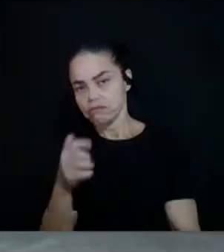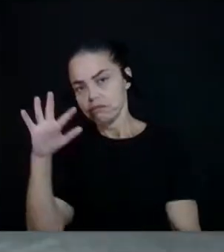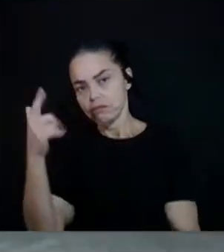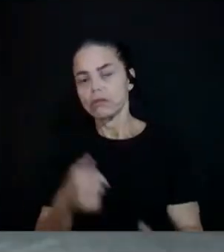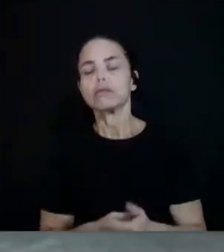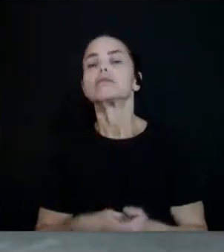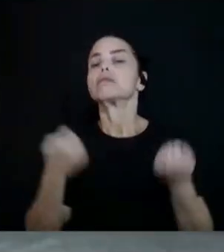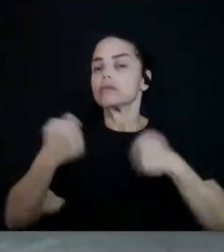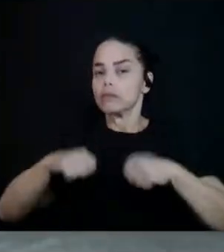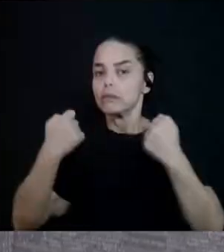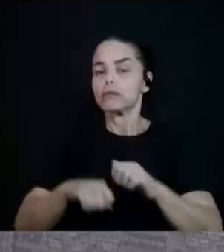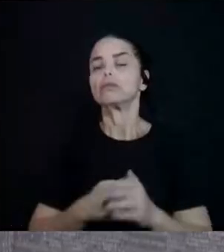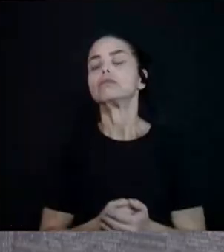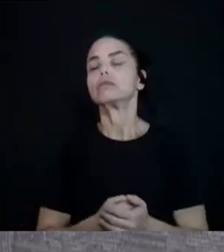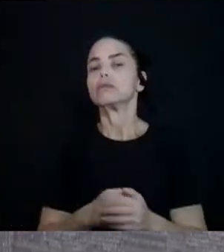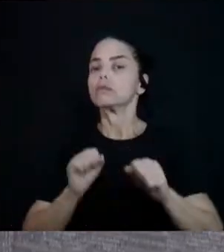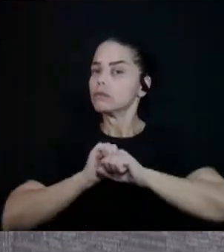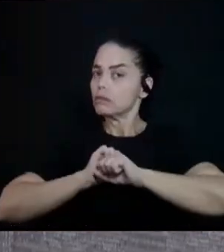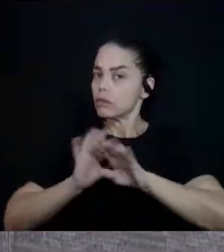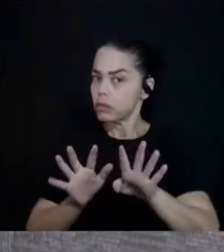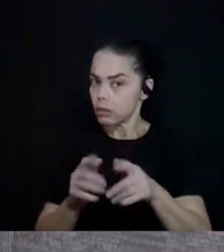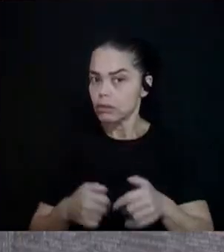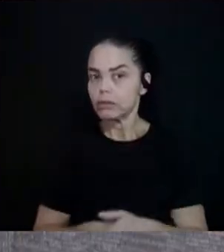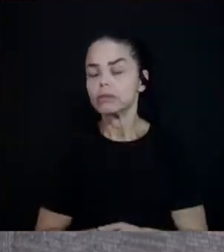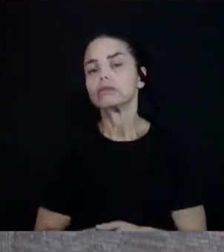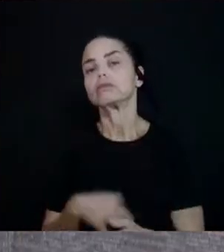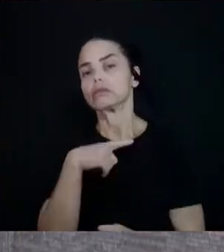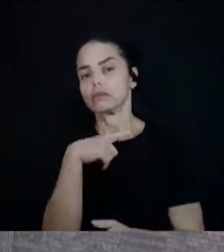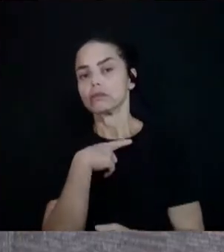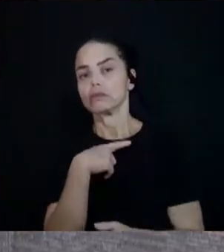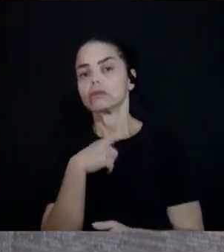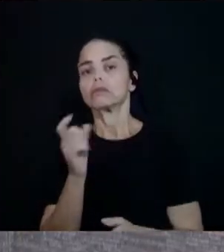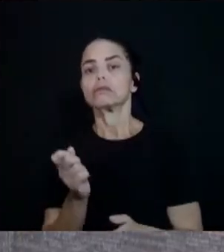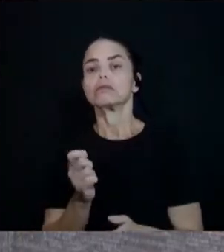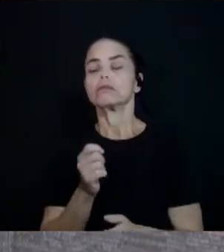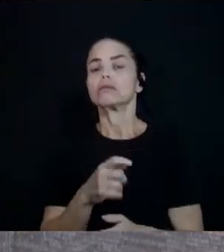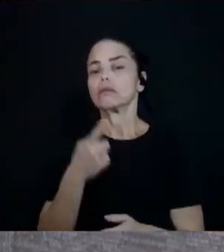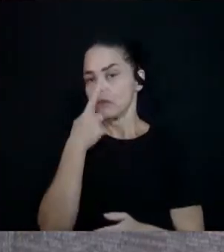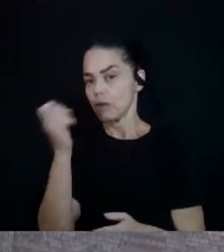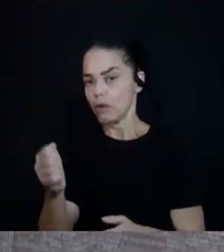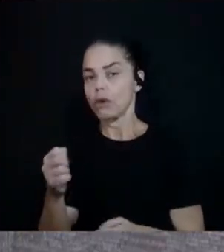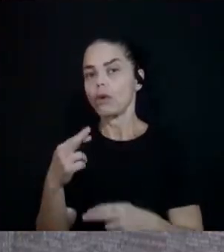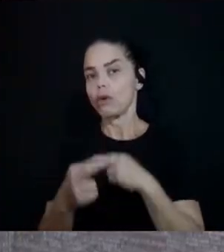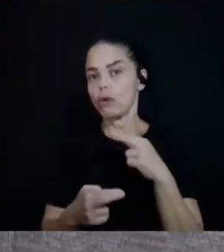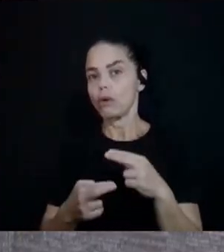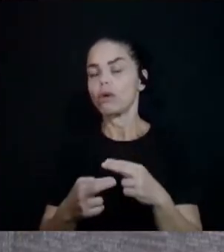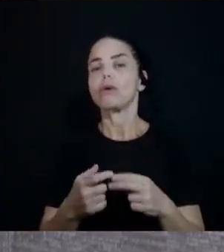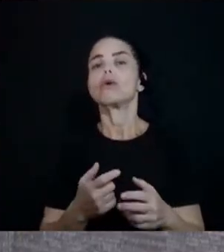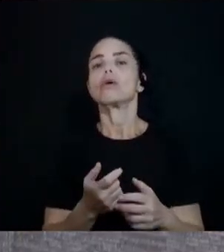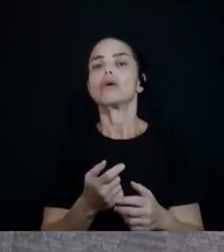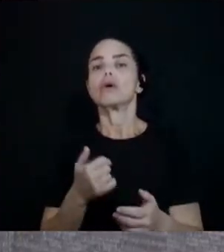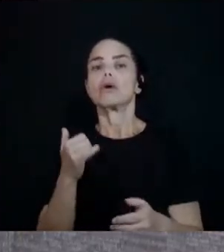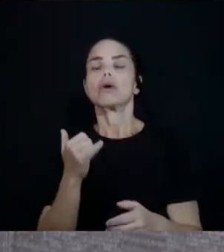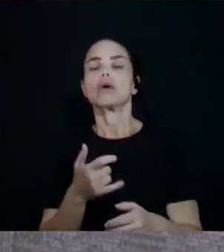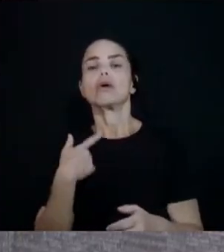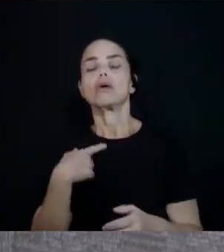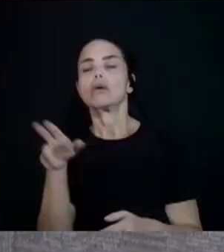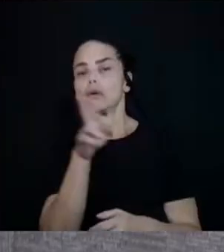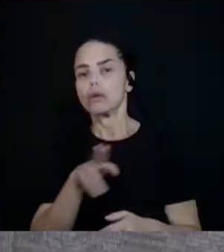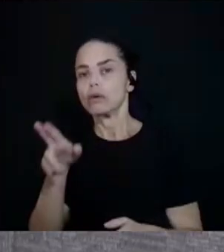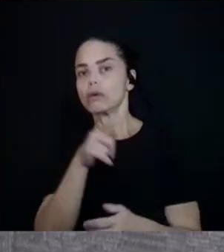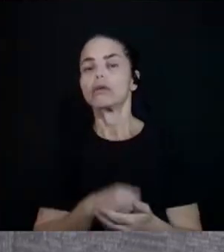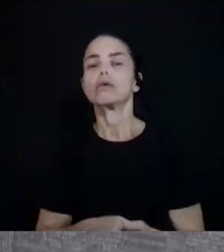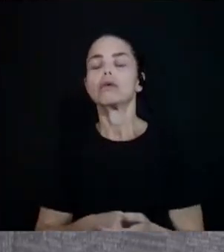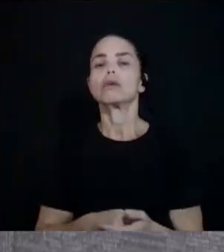precisa de mais transparência. A gente tem que considerar que todo resíduo produzido no processo de utilização de